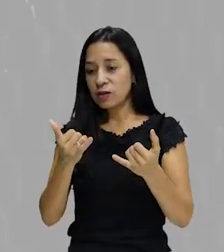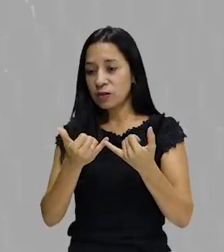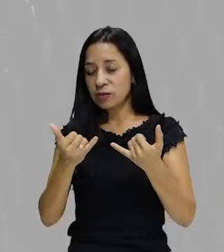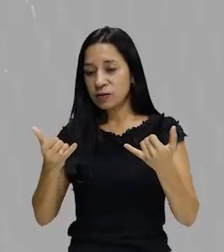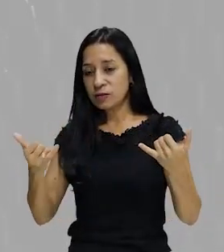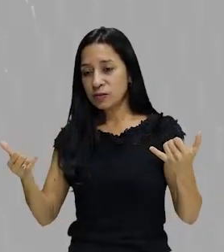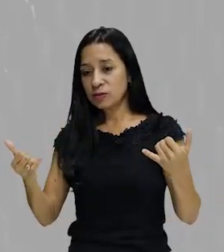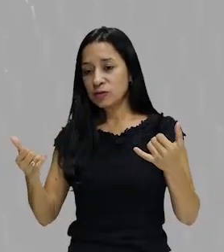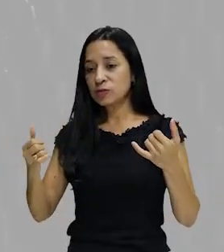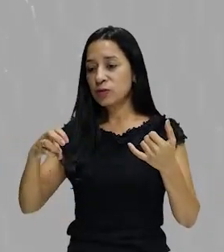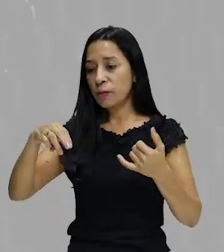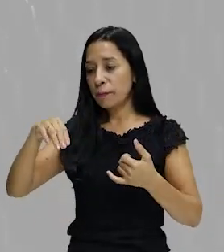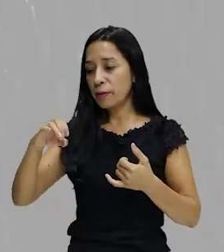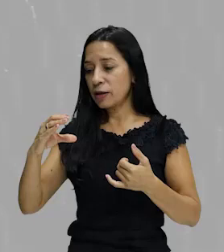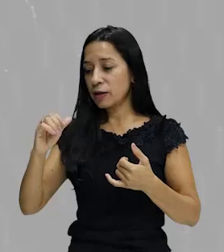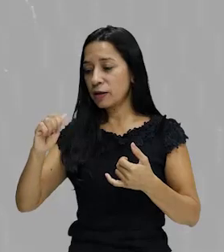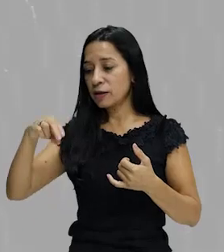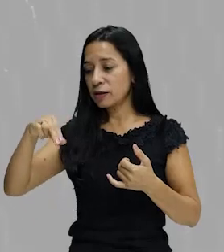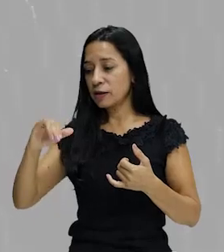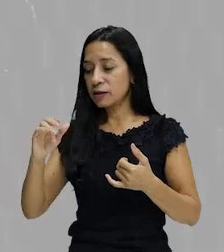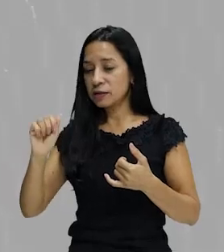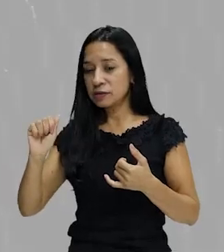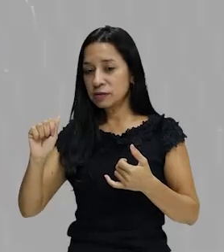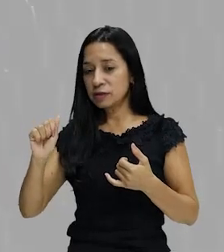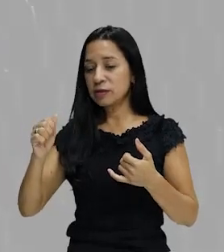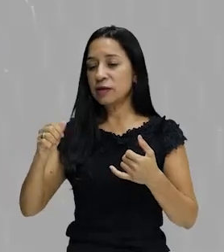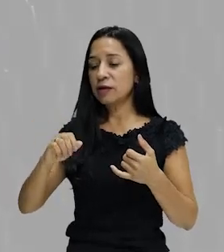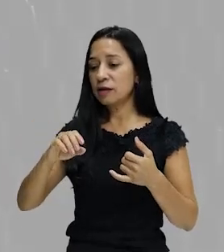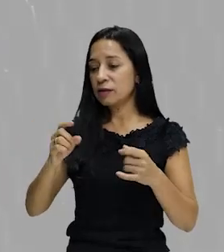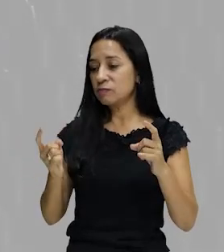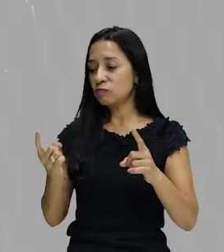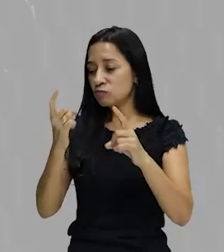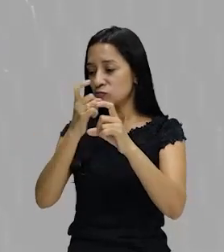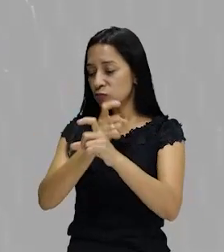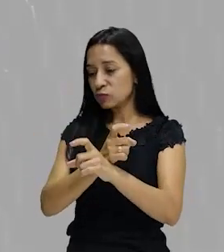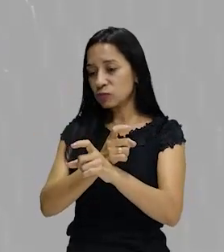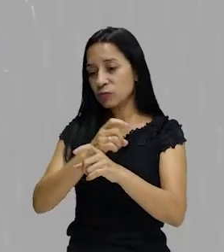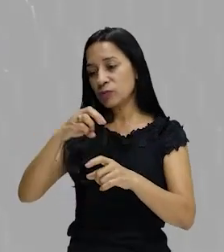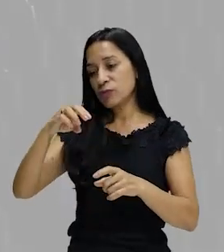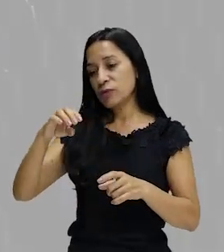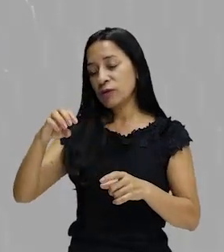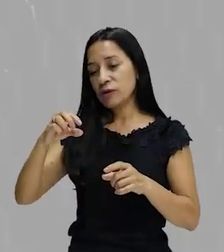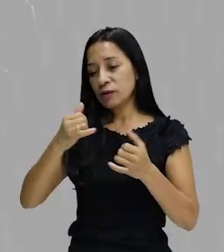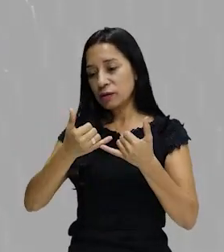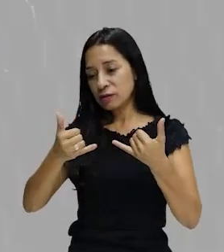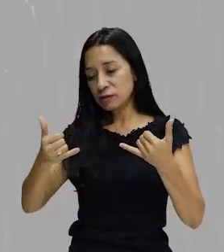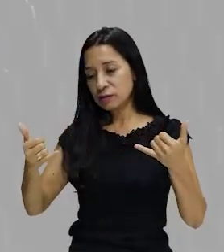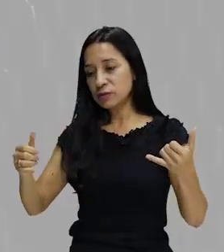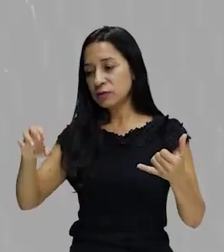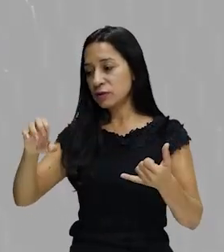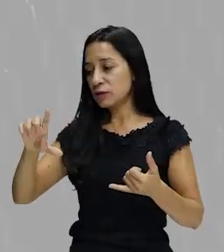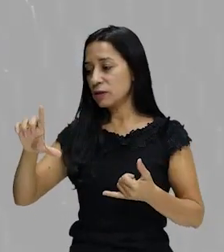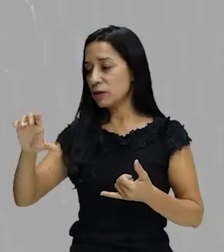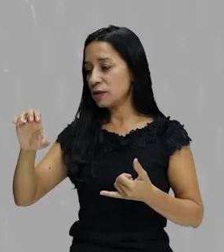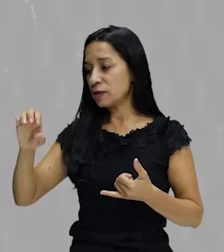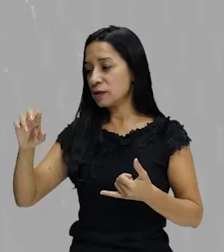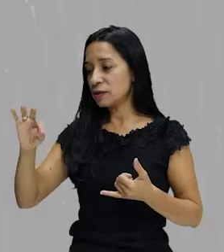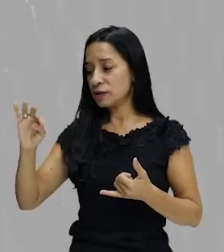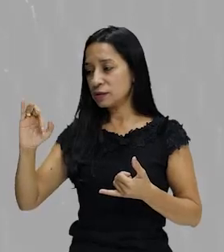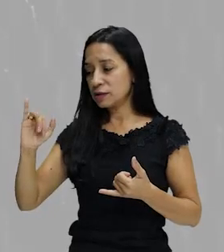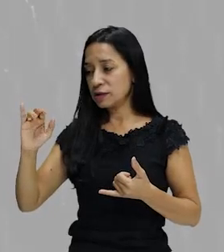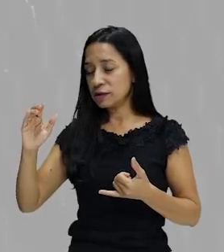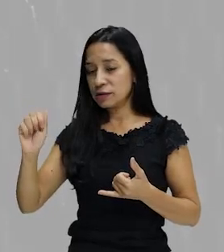isso bastante nas bicicletas, certo? Então seria ali um dínamo, uma espéciezinha de um motor, algo que parece muito